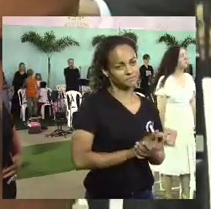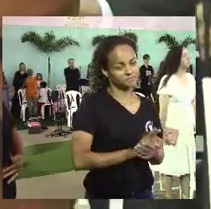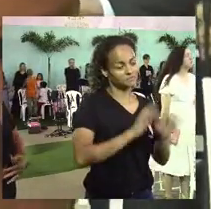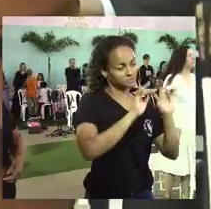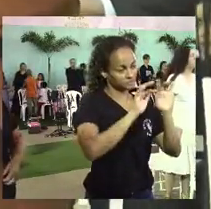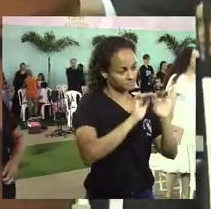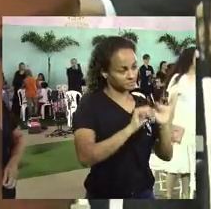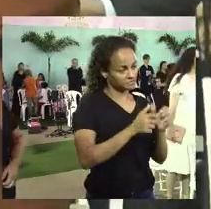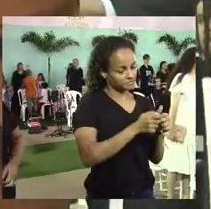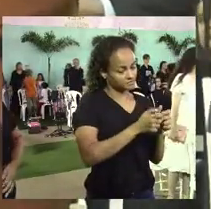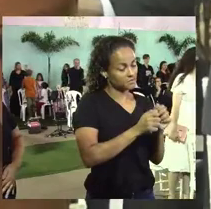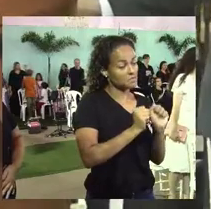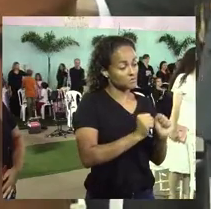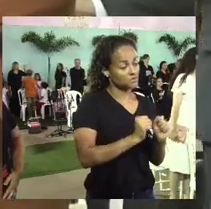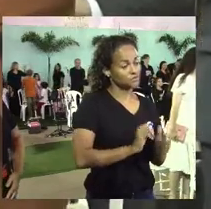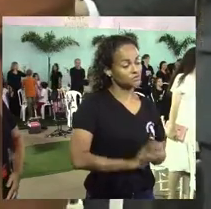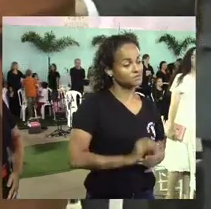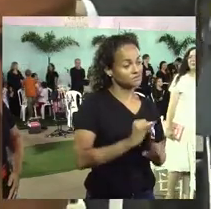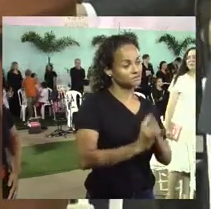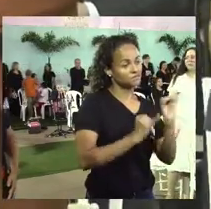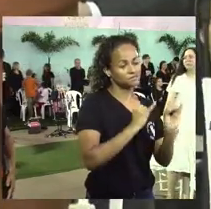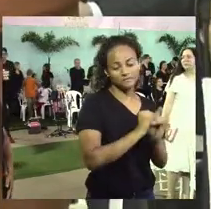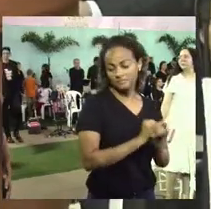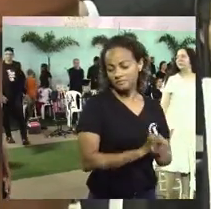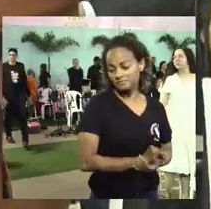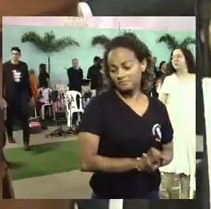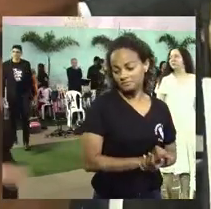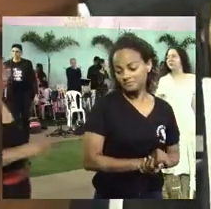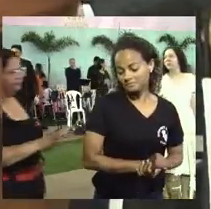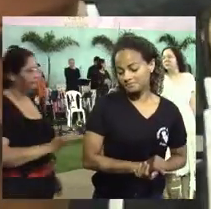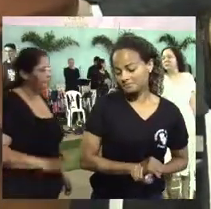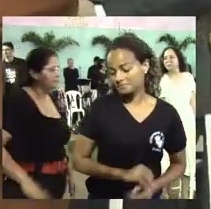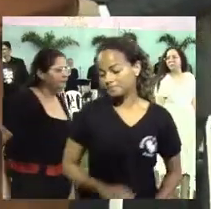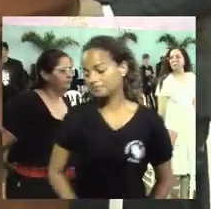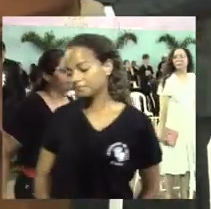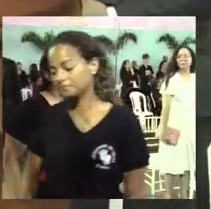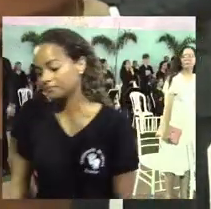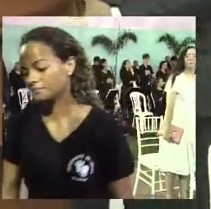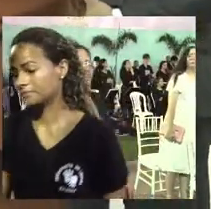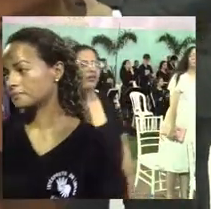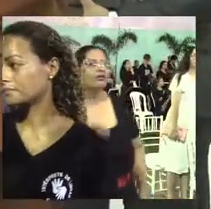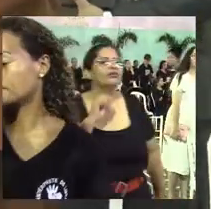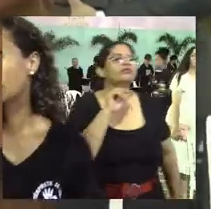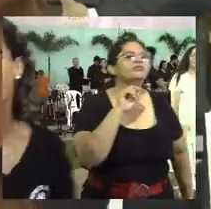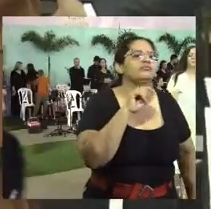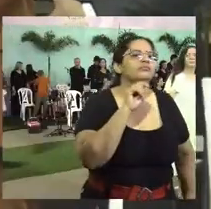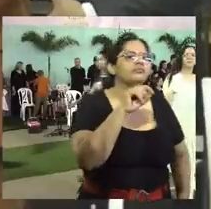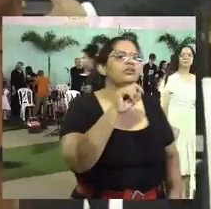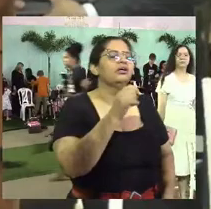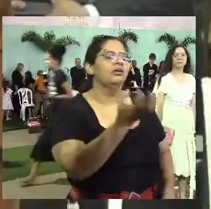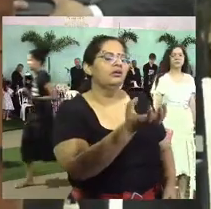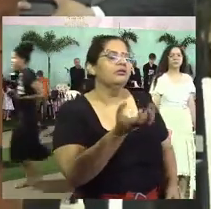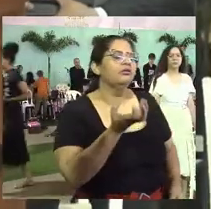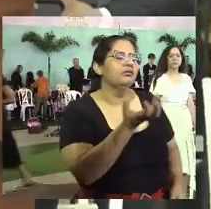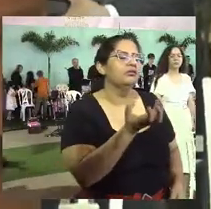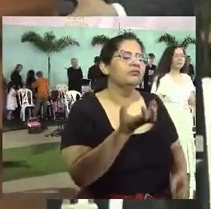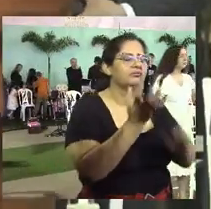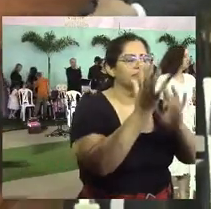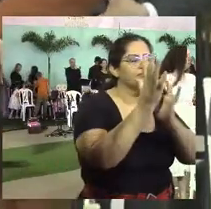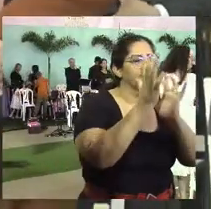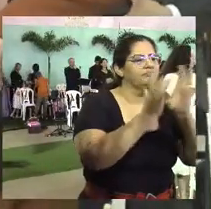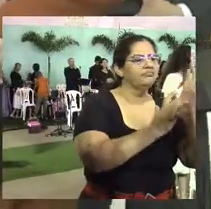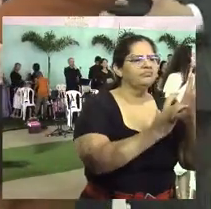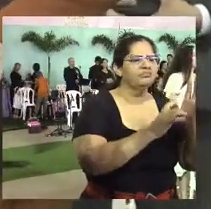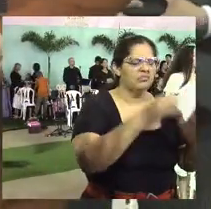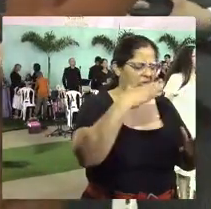escreve aí a equipe da mídia Vai contando quantas almas já estão convertendo aí por favor escrevendo eu quero eu quero Jesus crianças